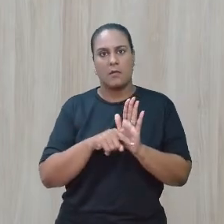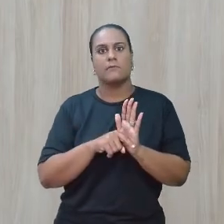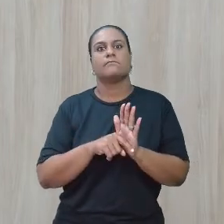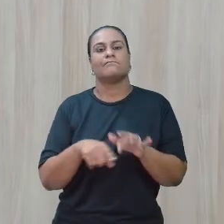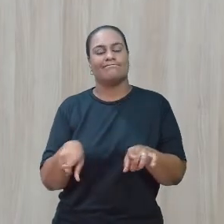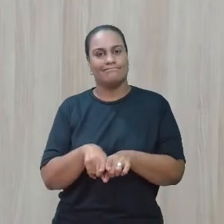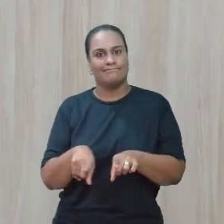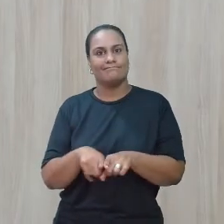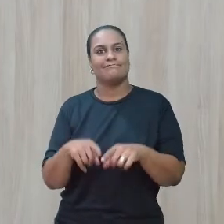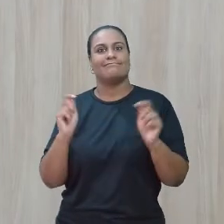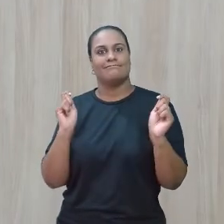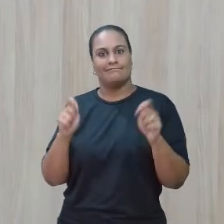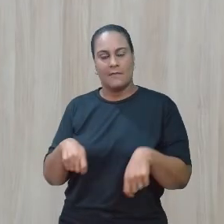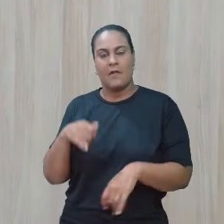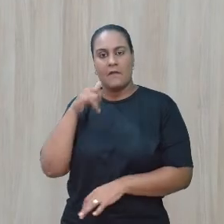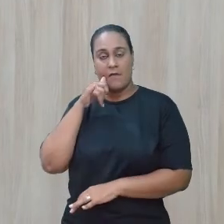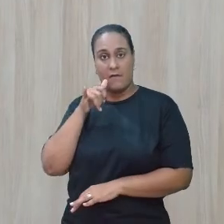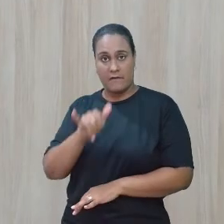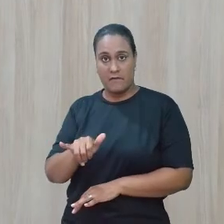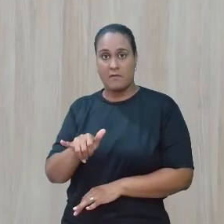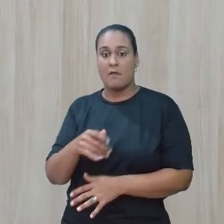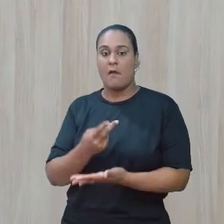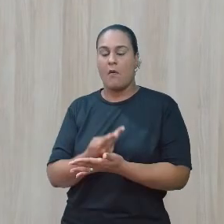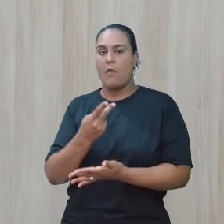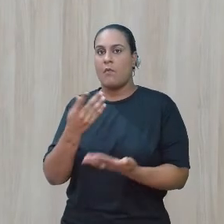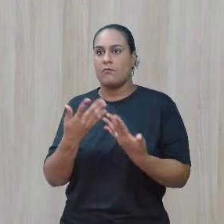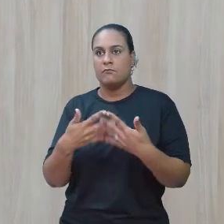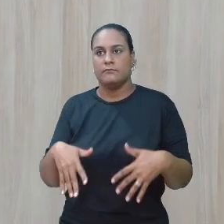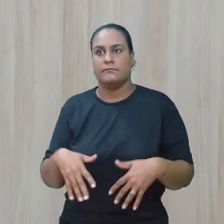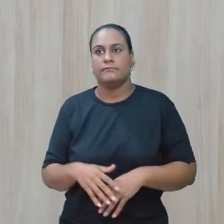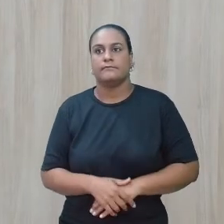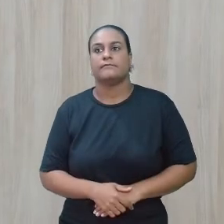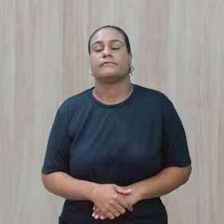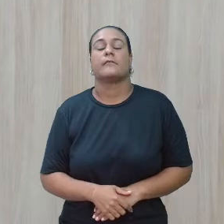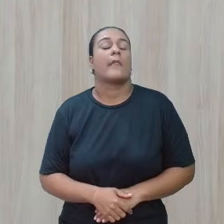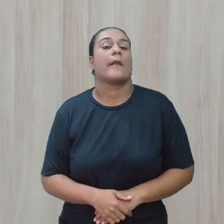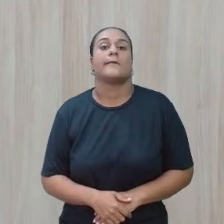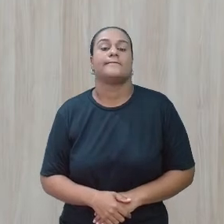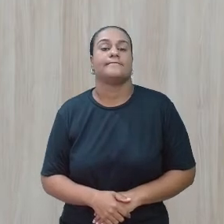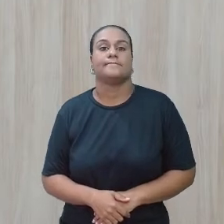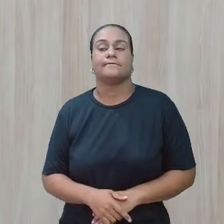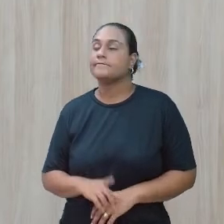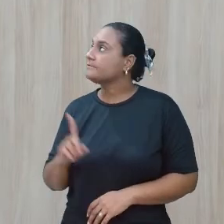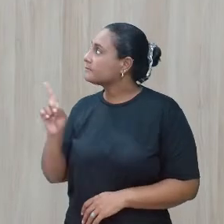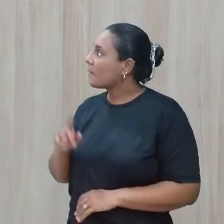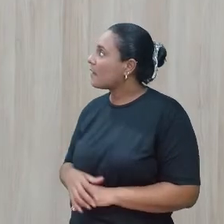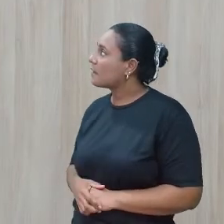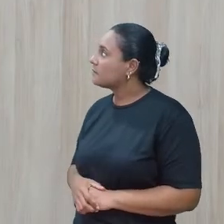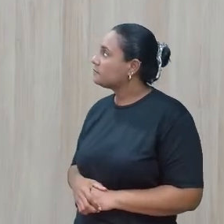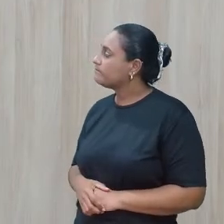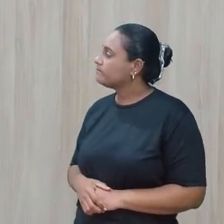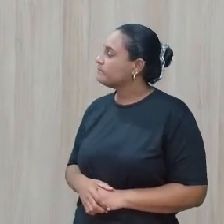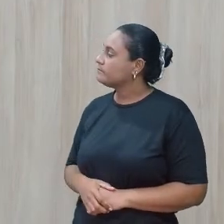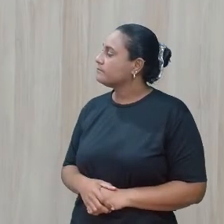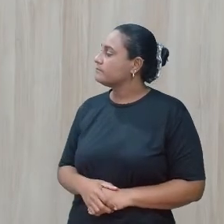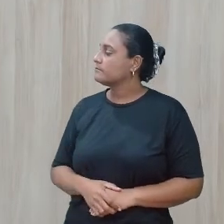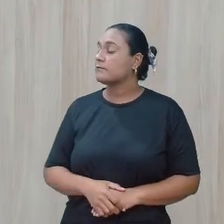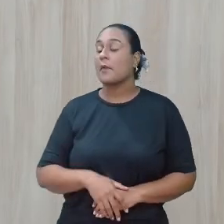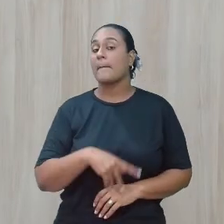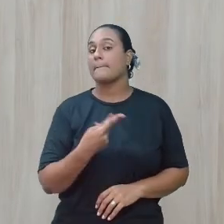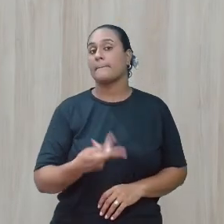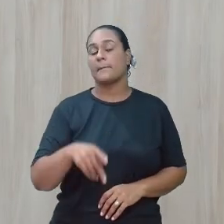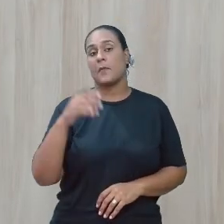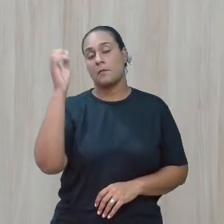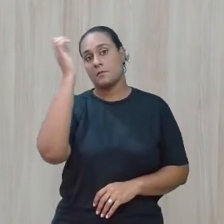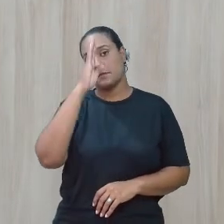também pode prevenir esses impactos. E desastres naturais no Brasil, né? Quais são esses, né, que